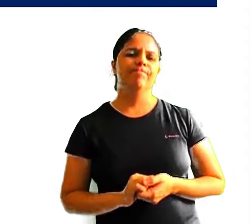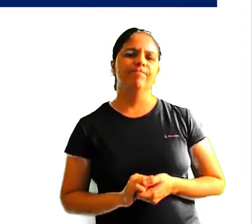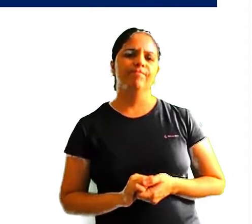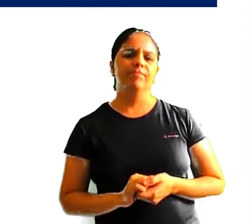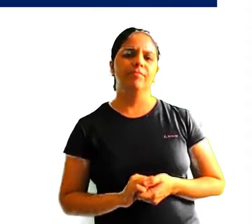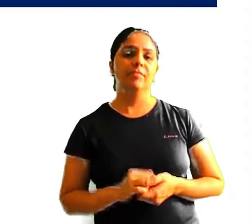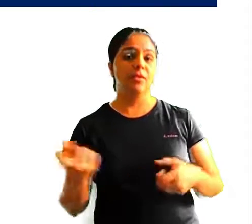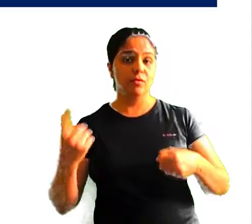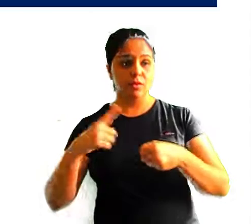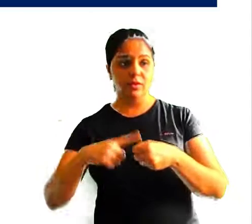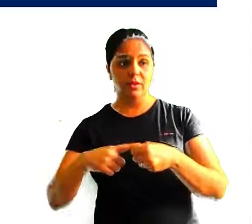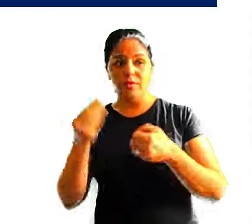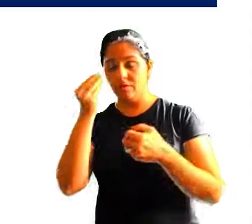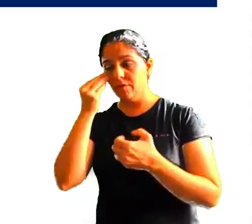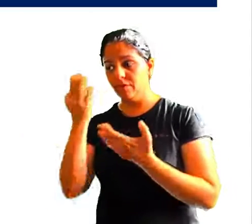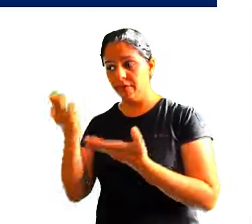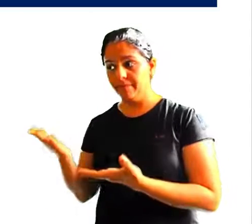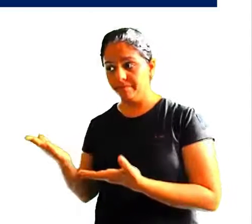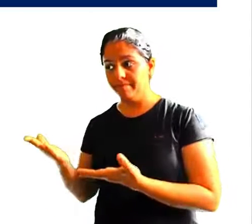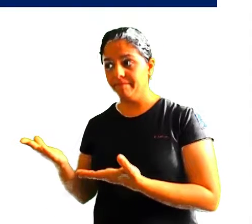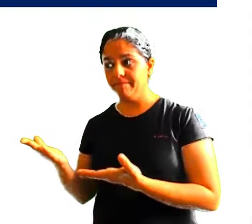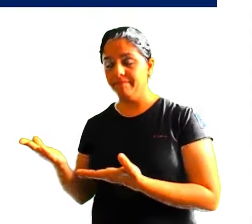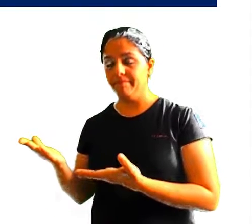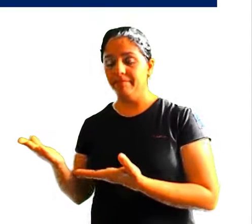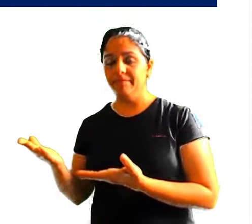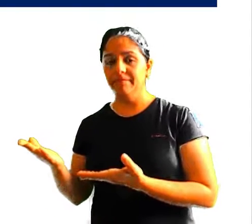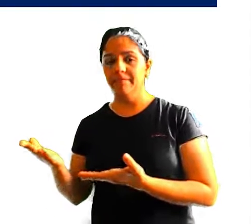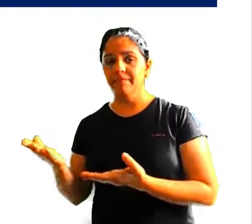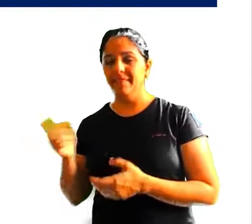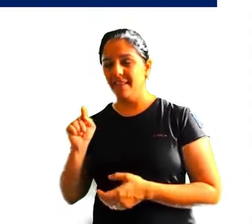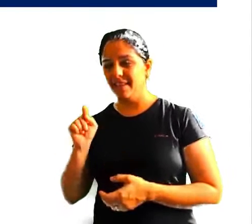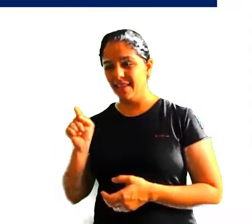com a definição, né? Que a definição é mais longa.